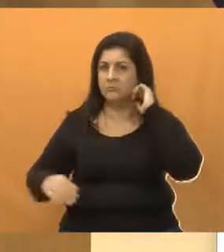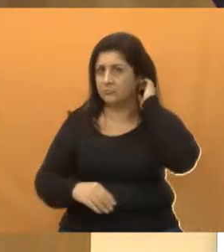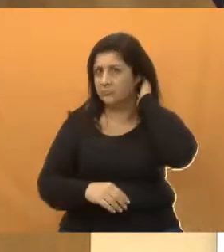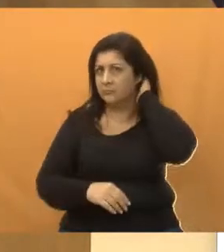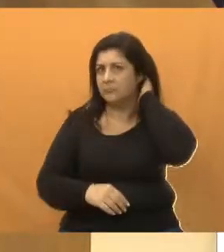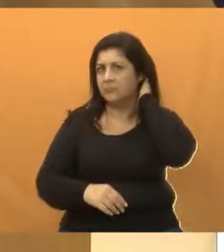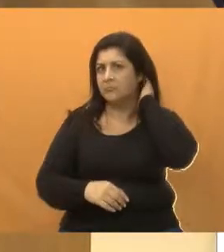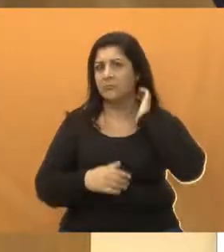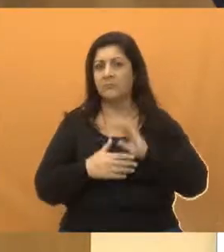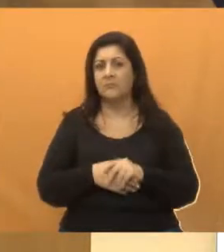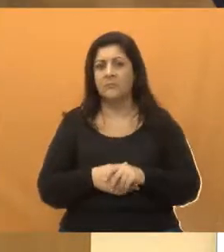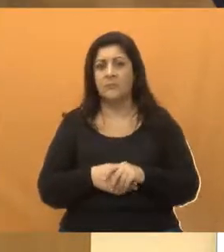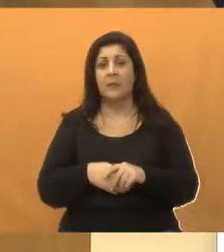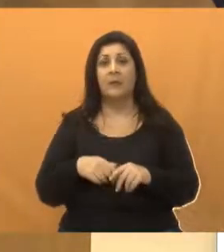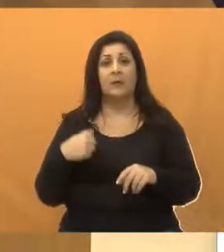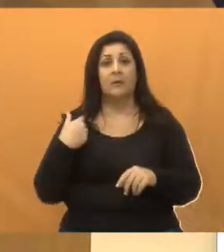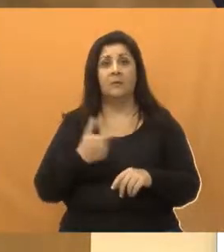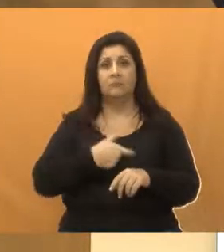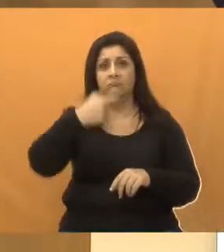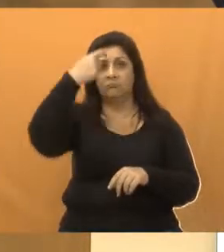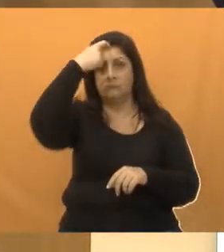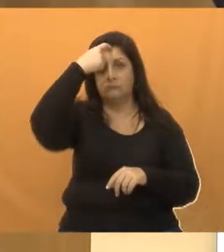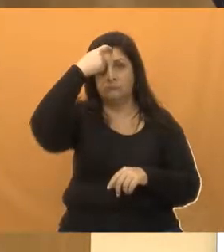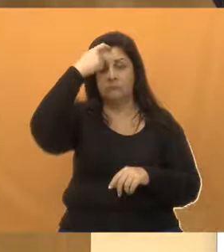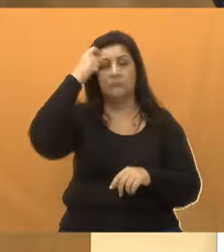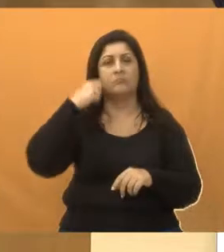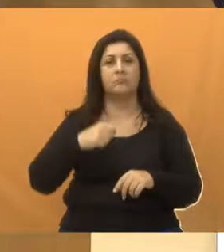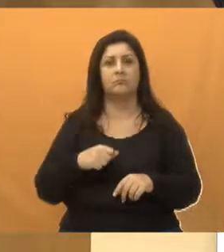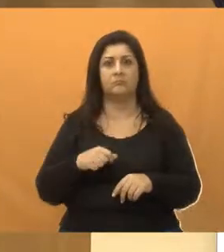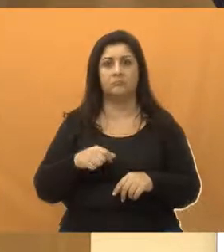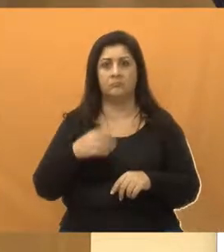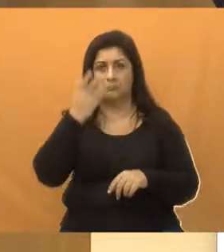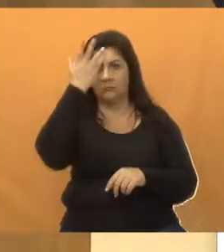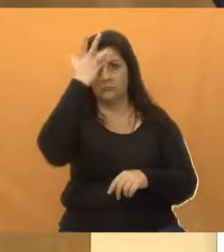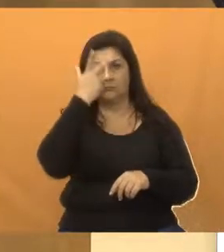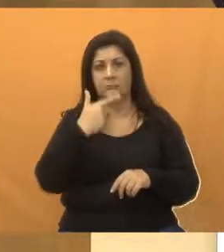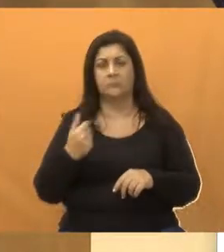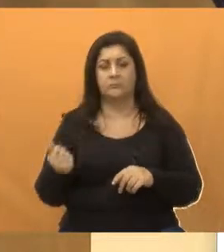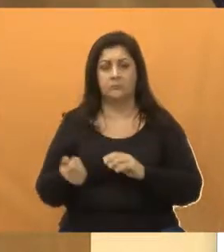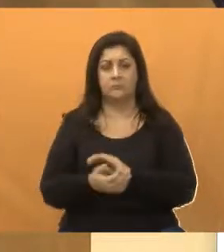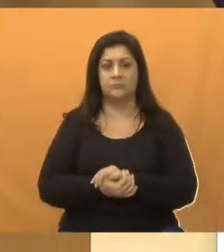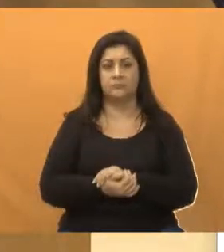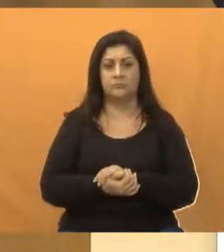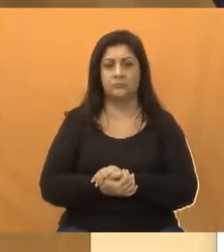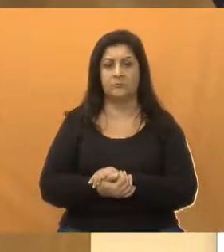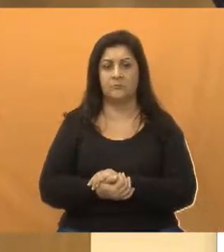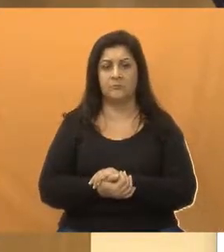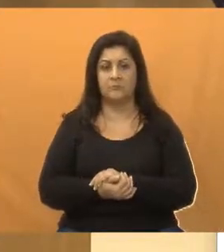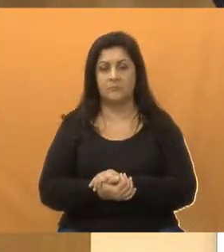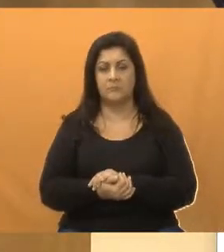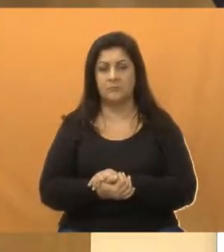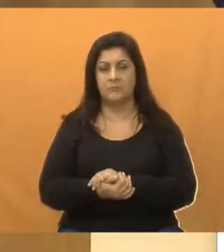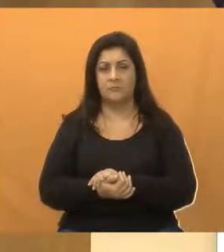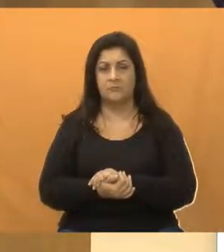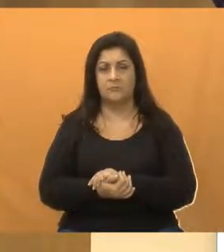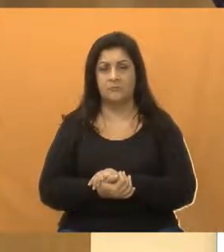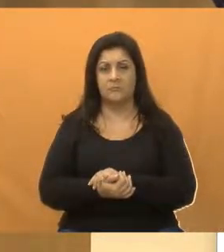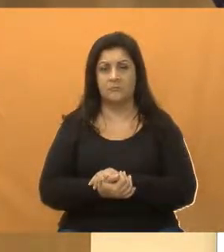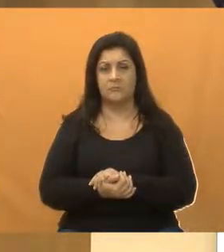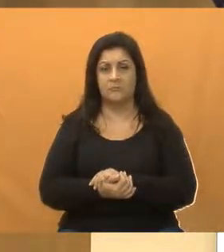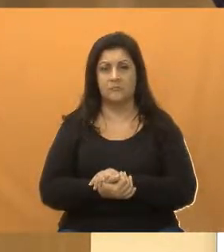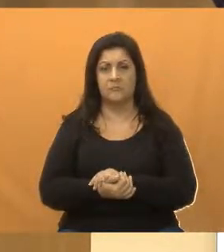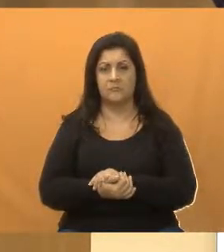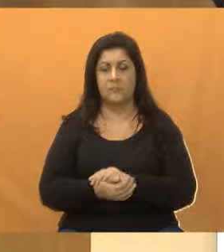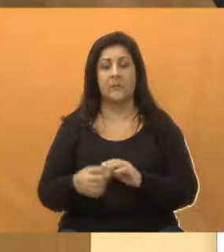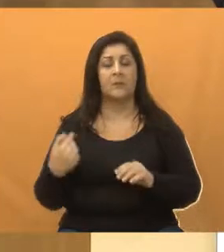Jacareí. A gente tem a plena consciência que a criança, isso é Isso está na